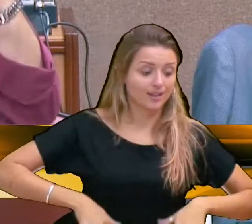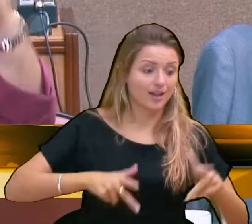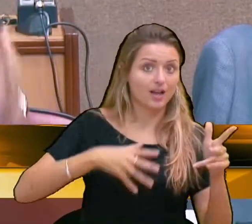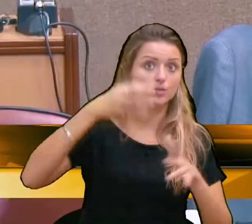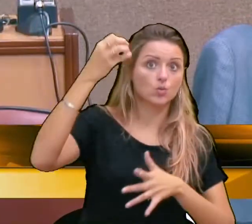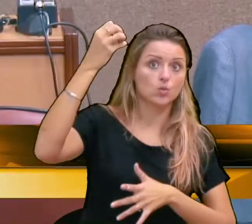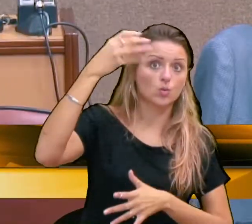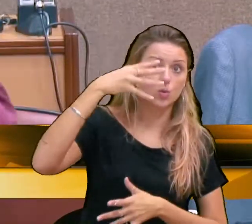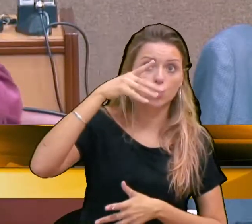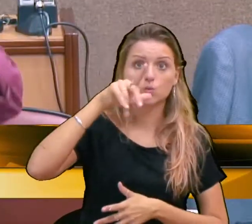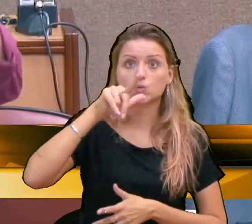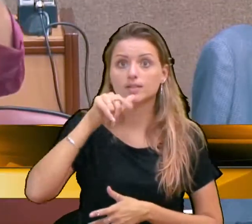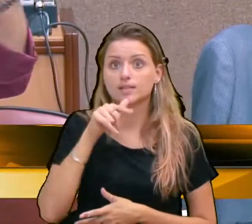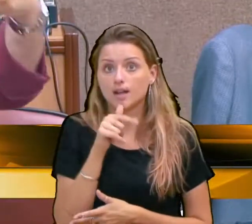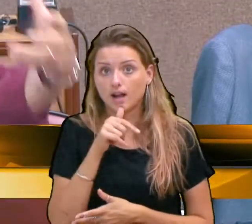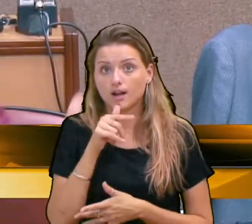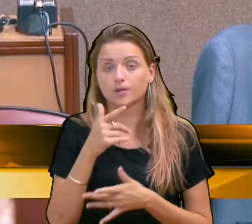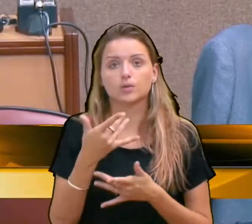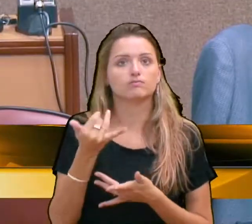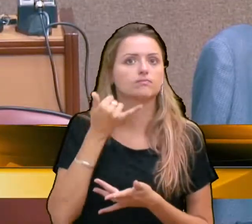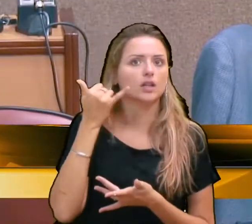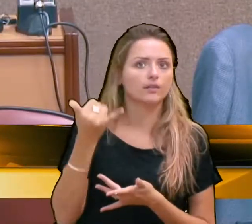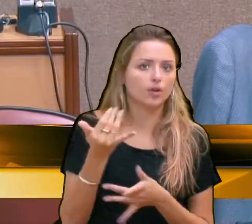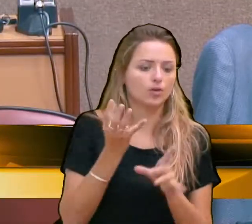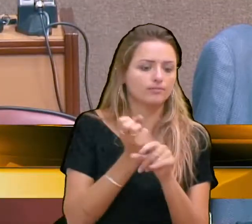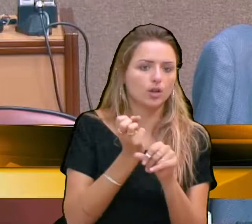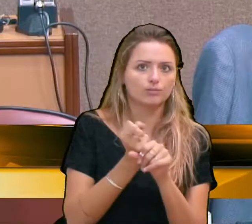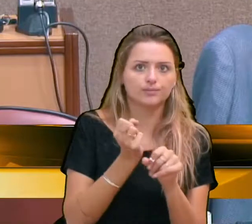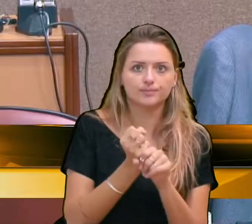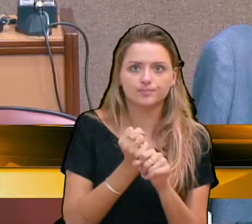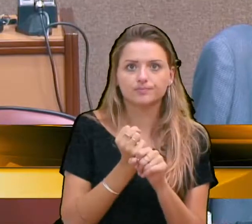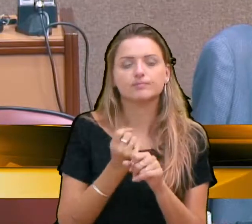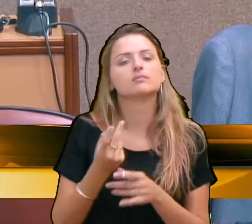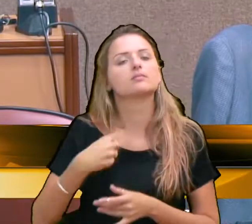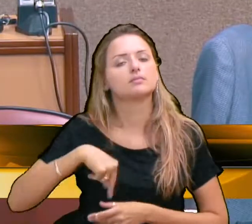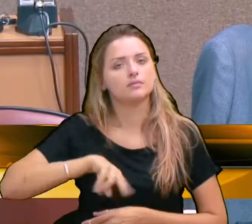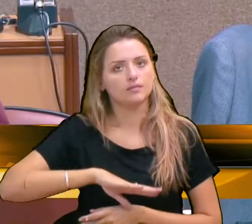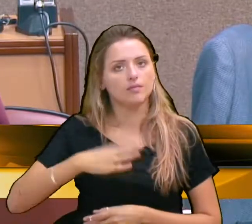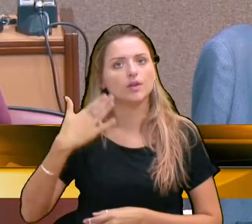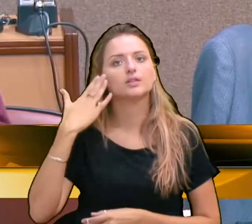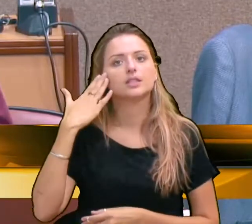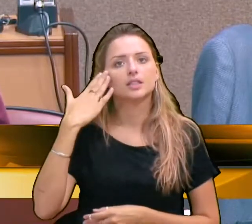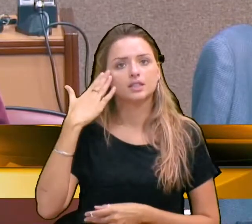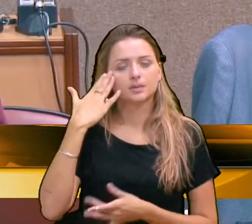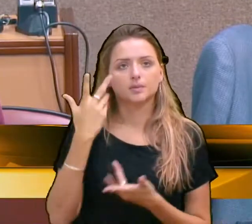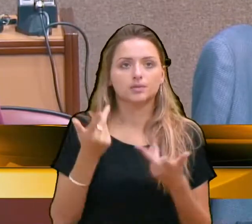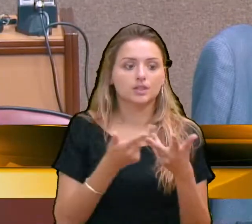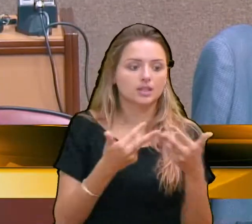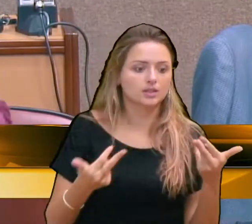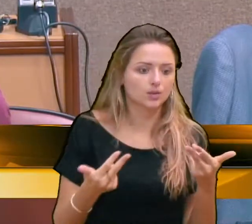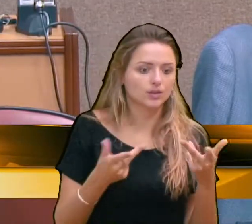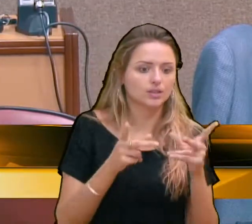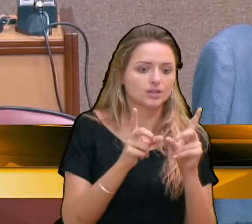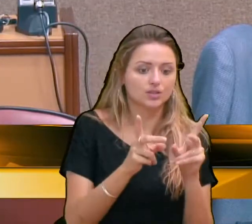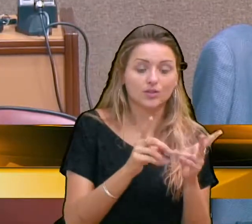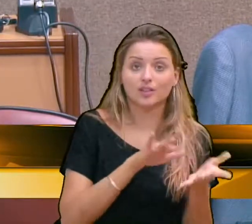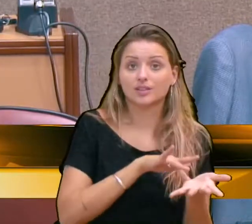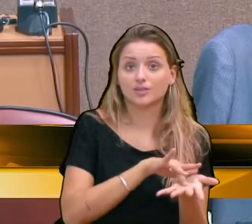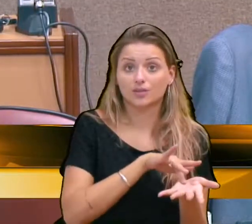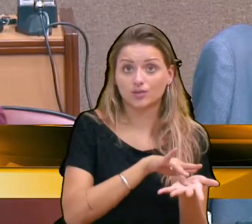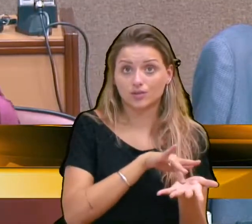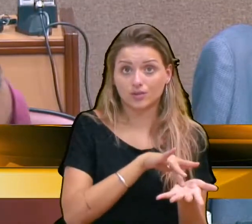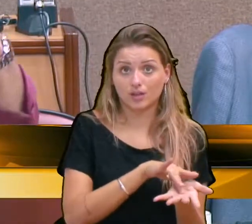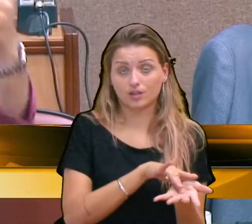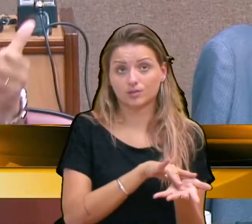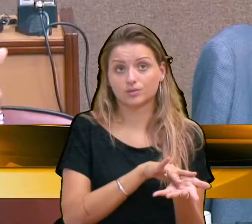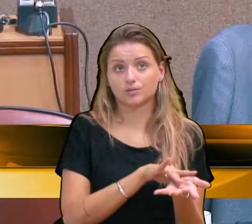com energia elétrica, com toda a contabilidade que envolve isso, e a gente sabe que os produtos de procedência ilegal, né,